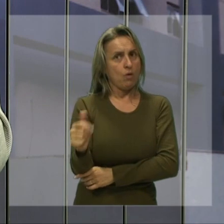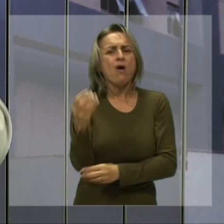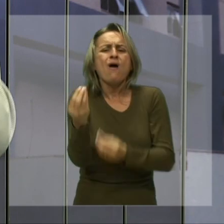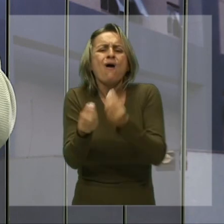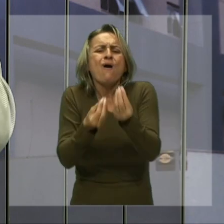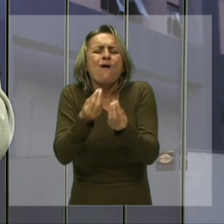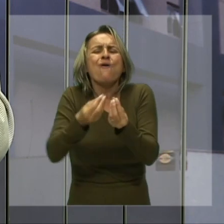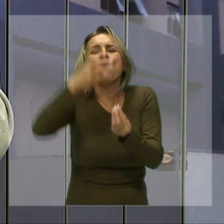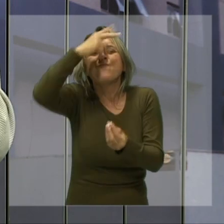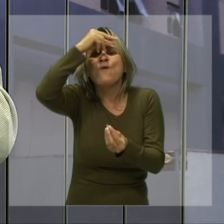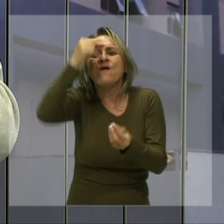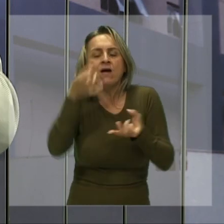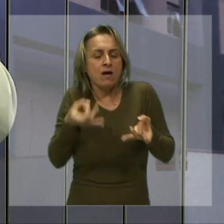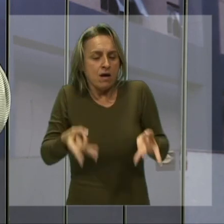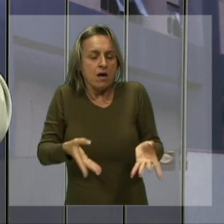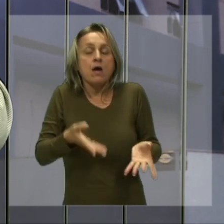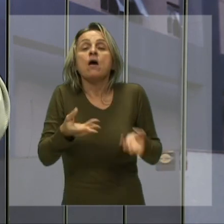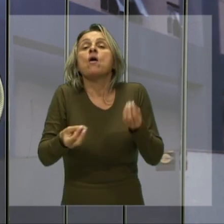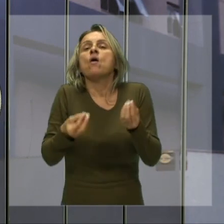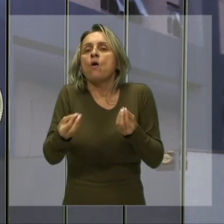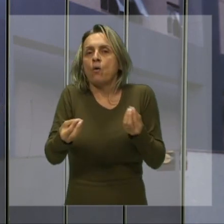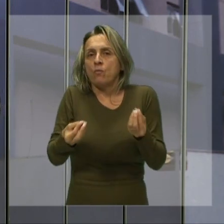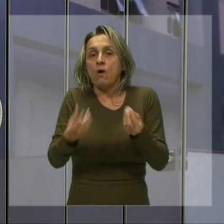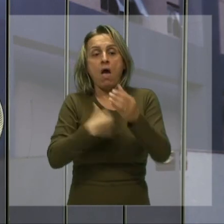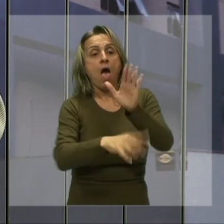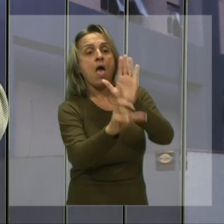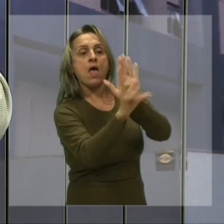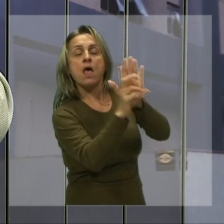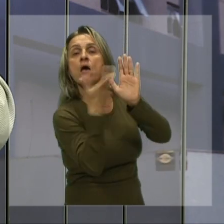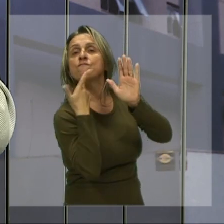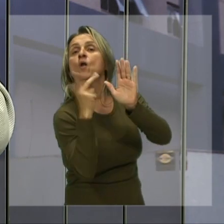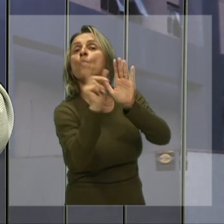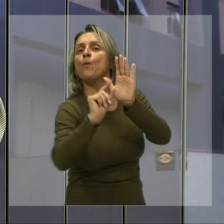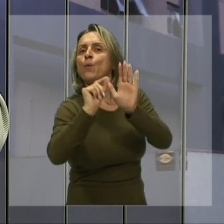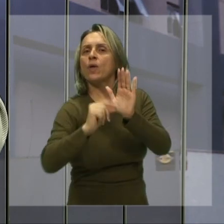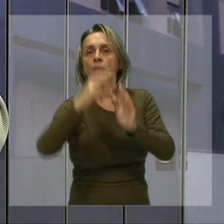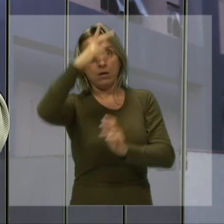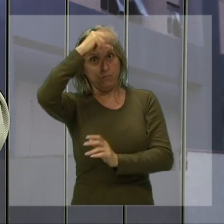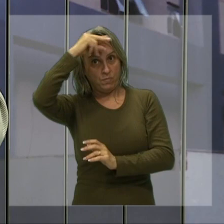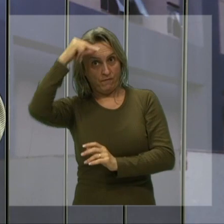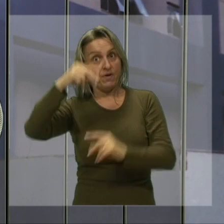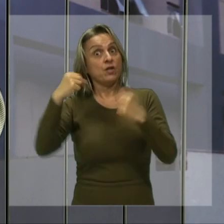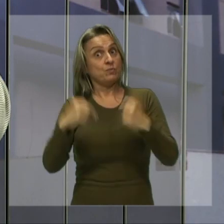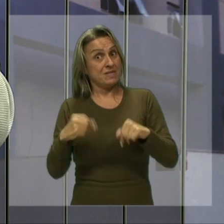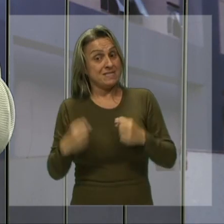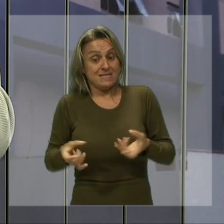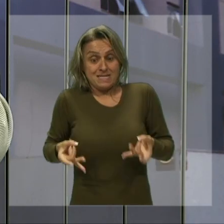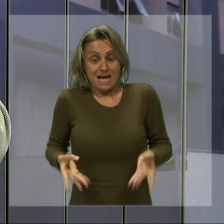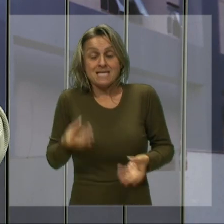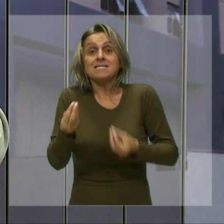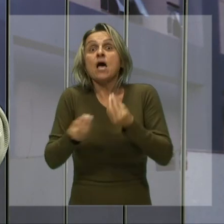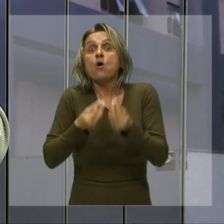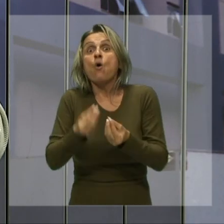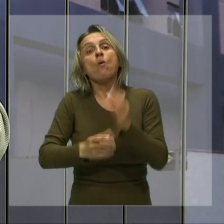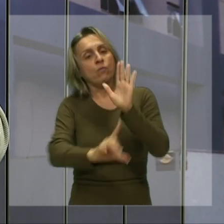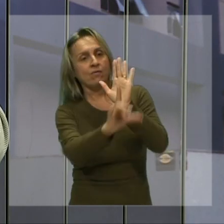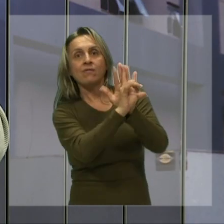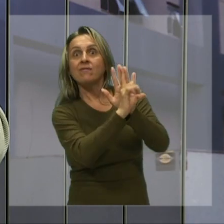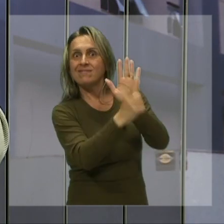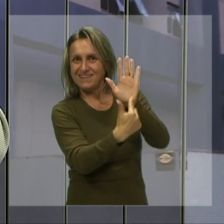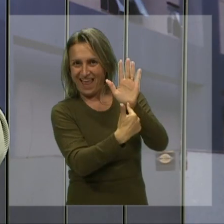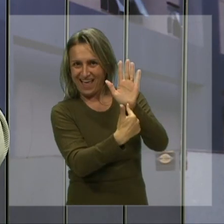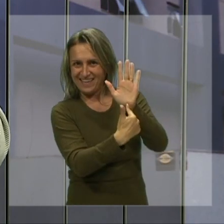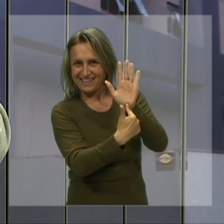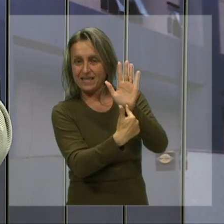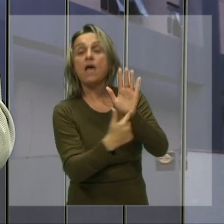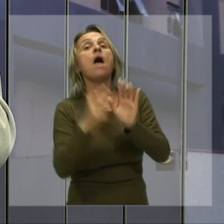isso? A lei determina que o prefeito tem que fazer isso através de lei. Então ele mandou aqui para a Câmara uma lei